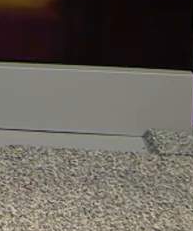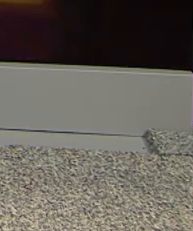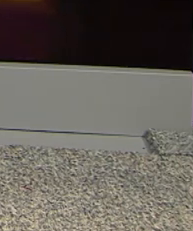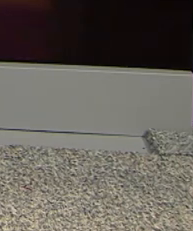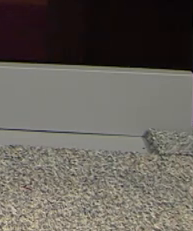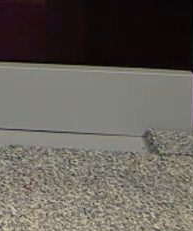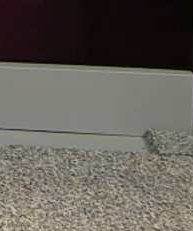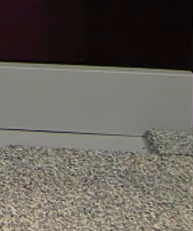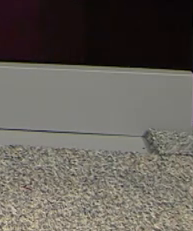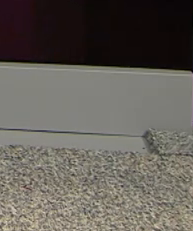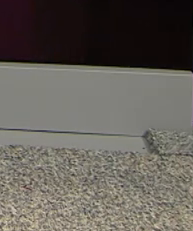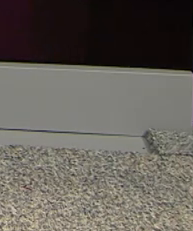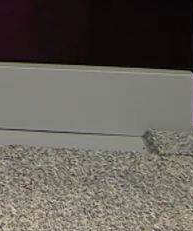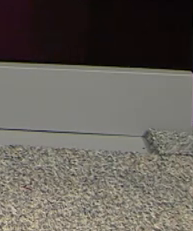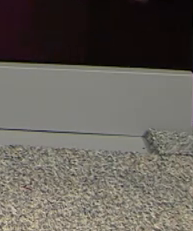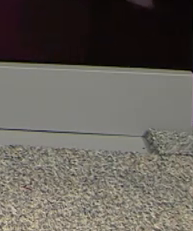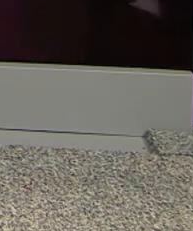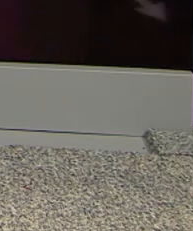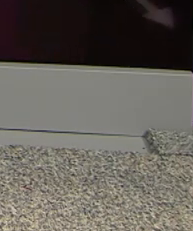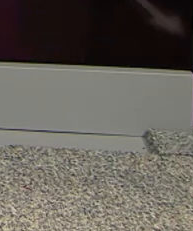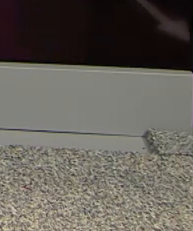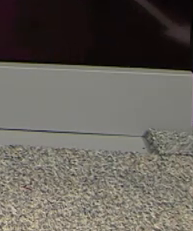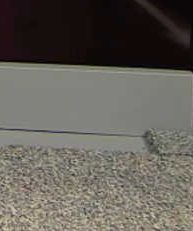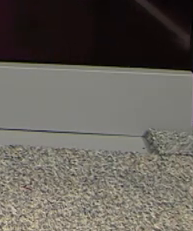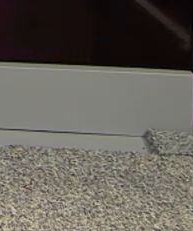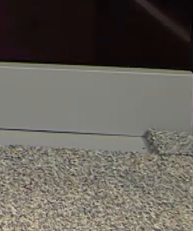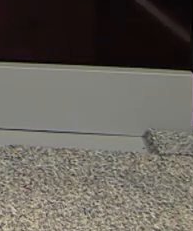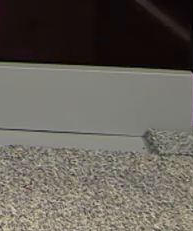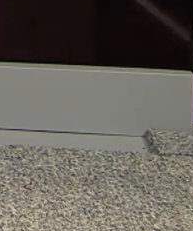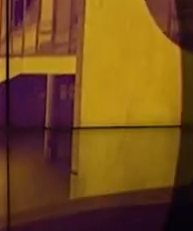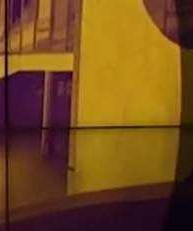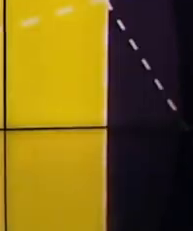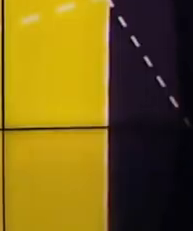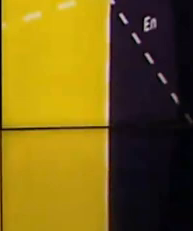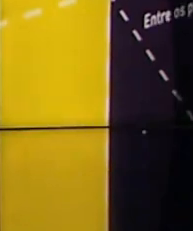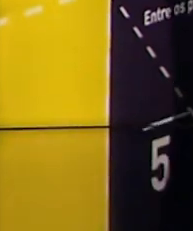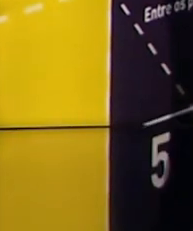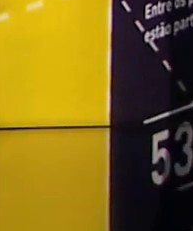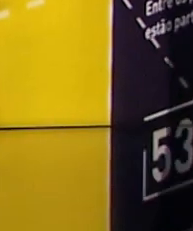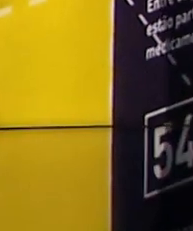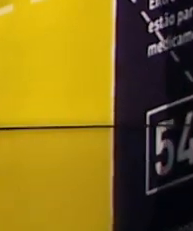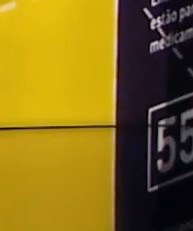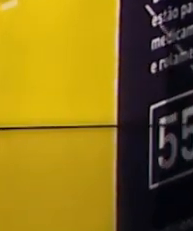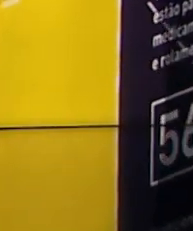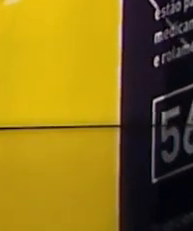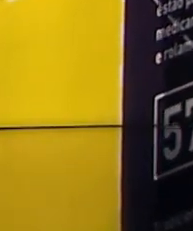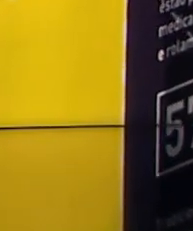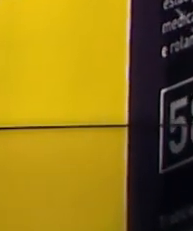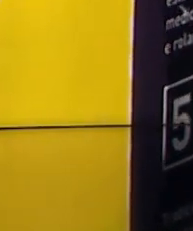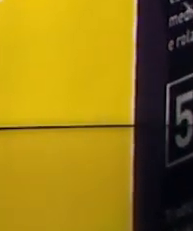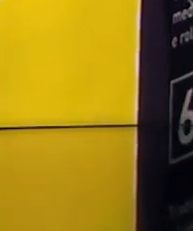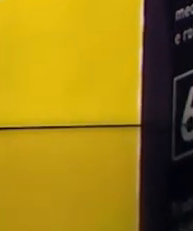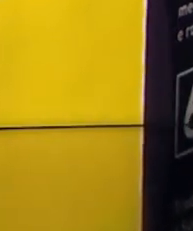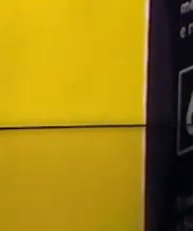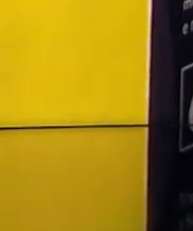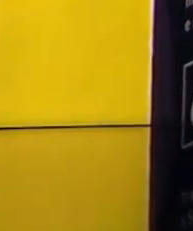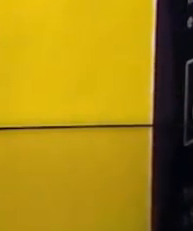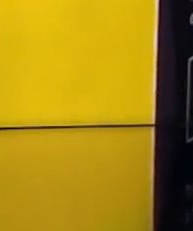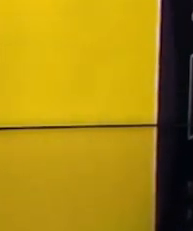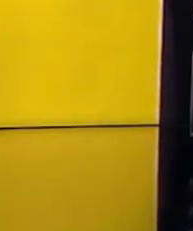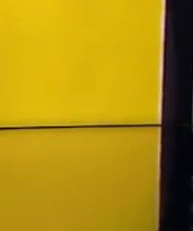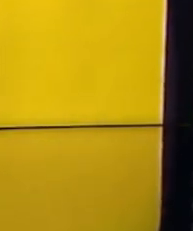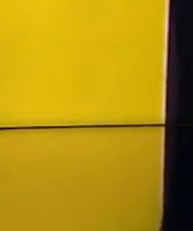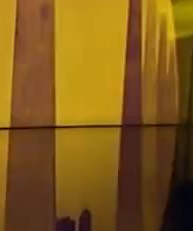fundo nacional de desenvolvimento da educação fnde o ministro da educação você é um usuário destacou o papel do